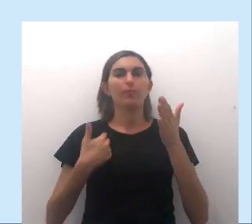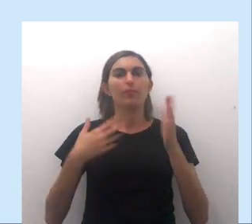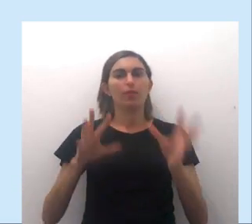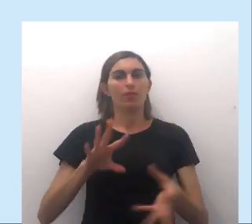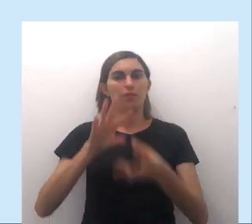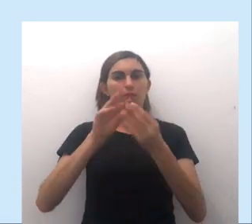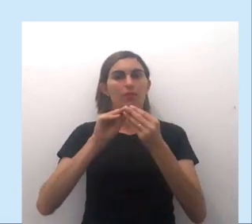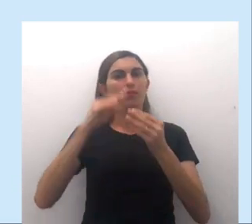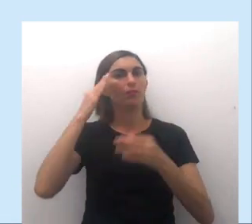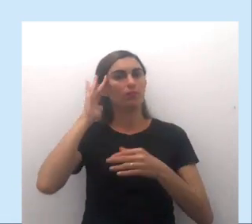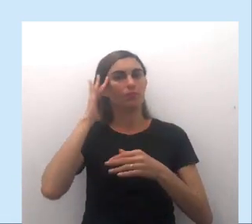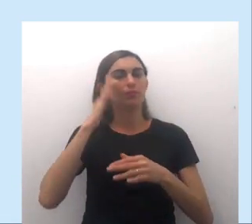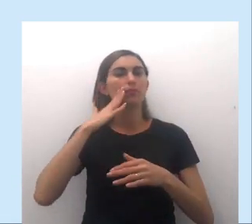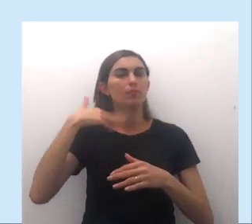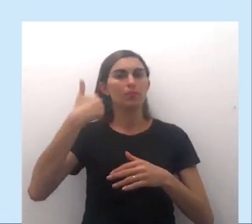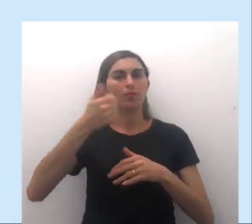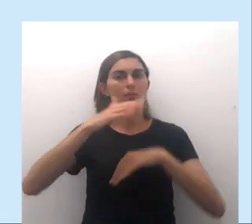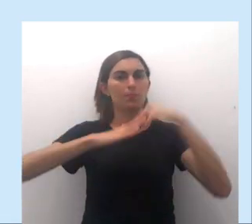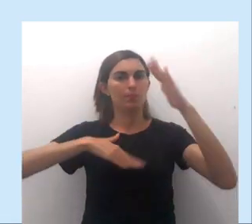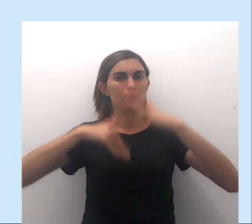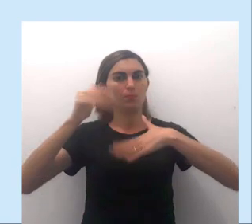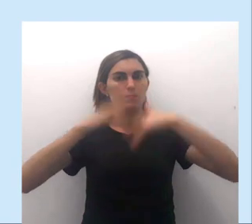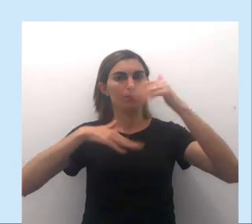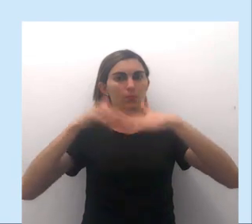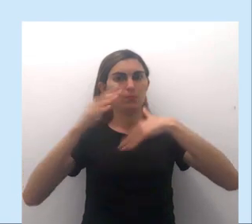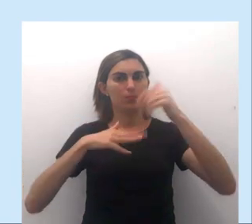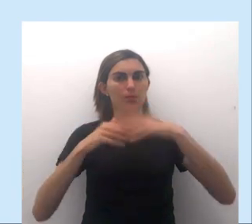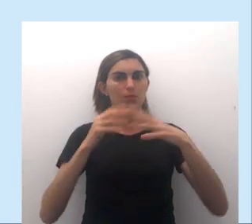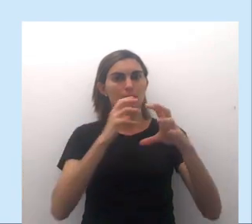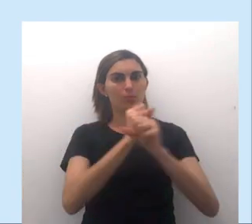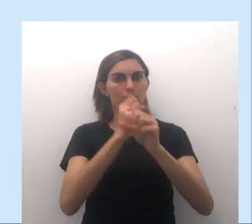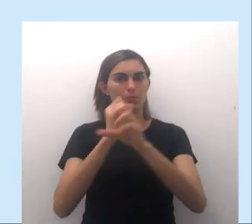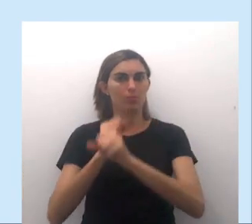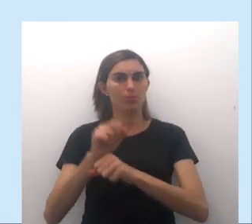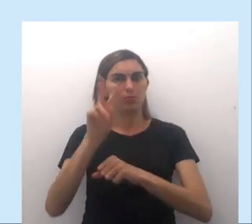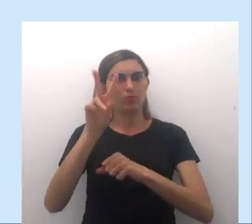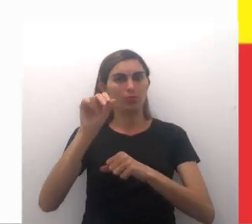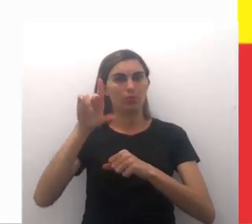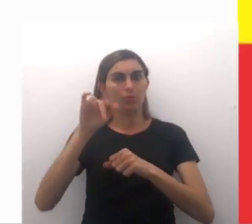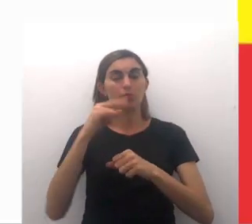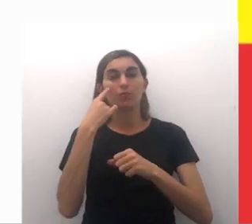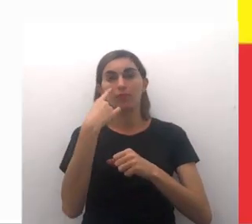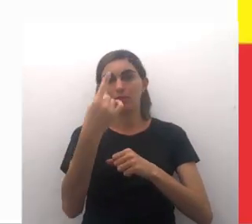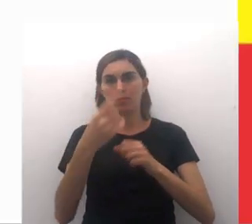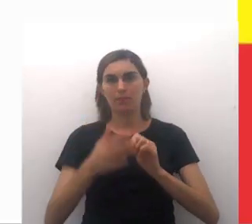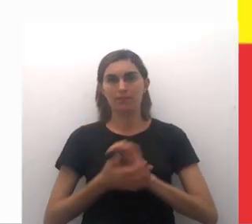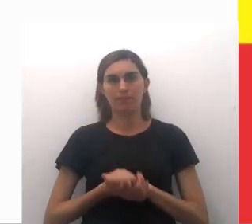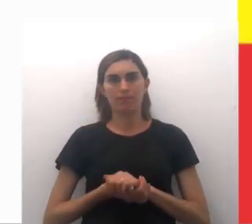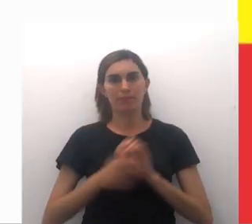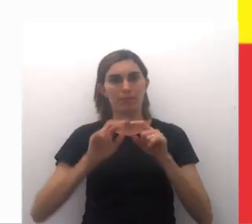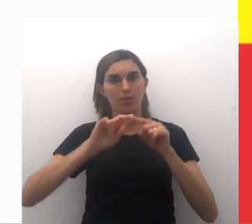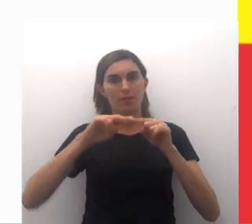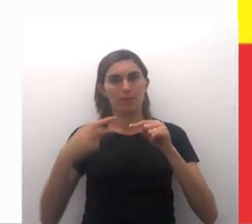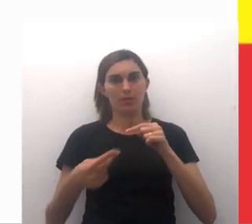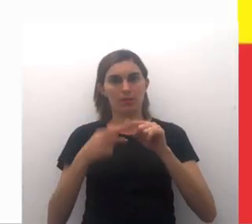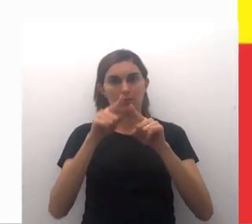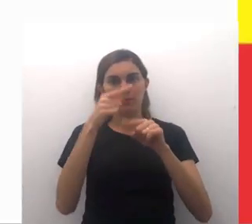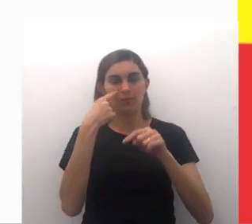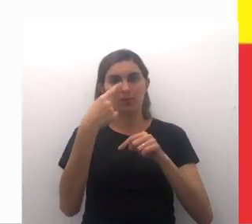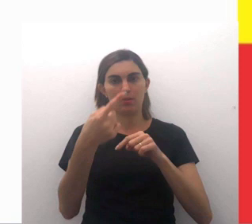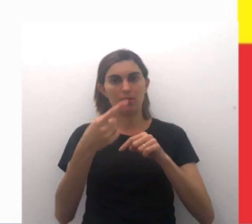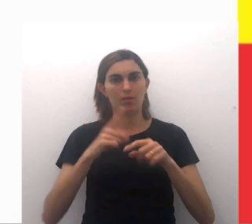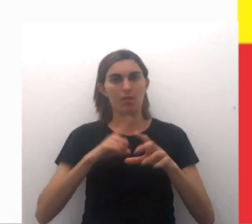para compreender melhor, na prática, o cálculo do volume. Se liga aí na tela de